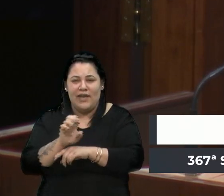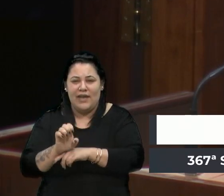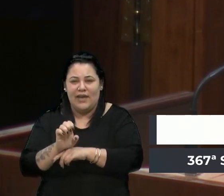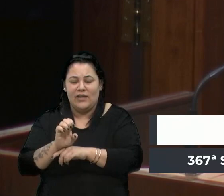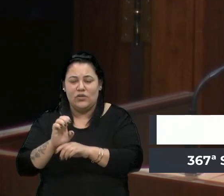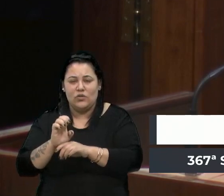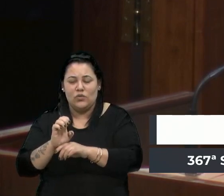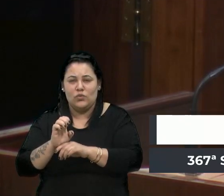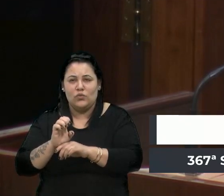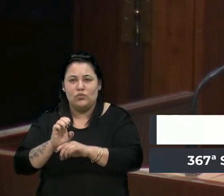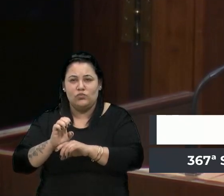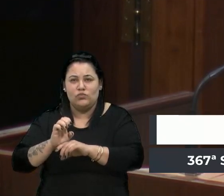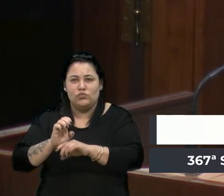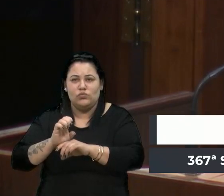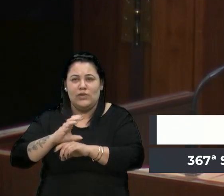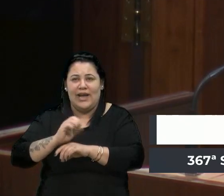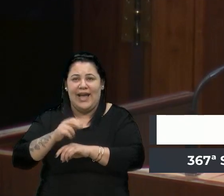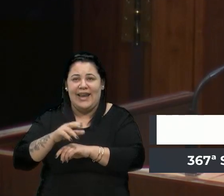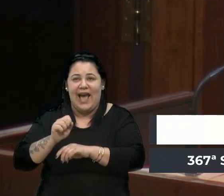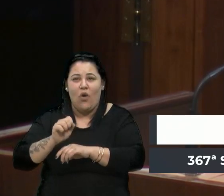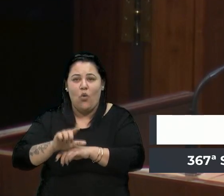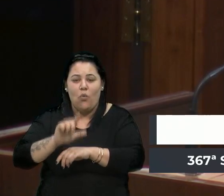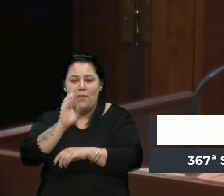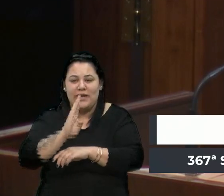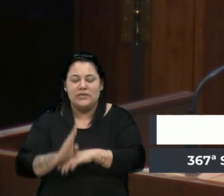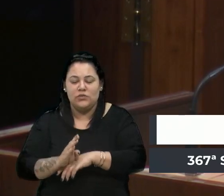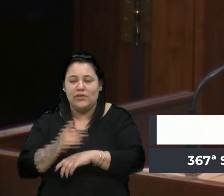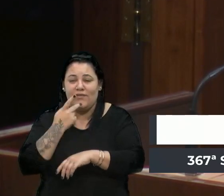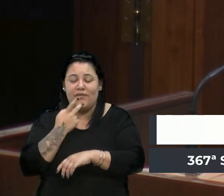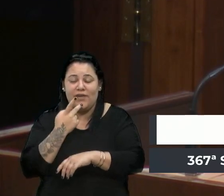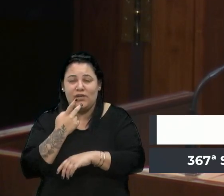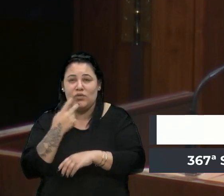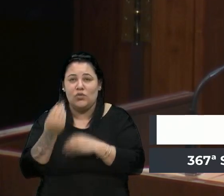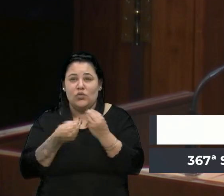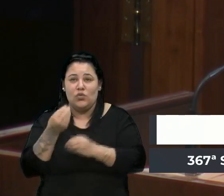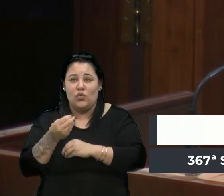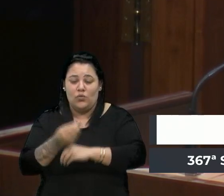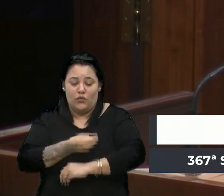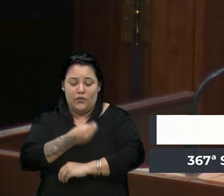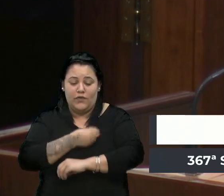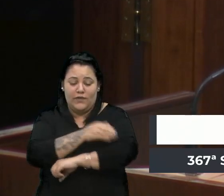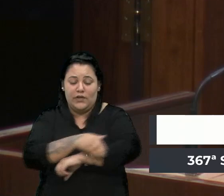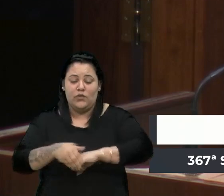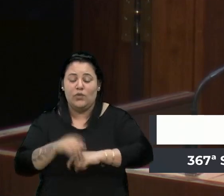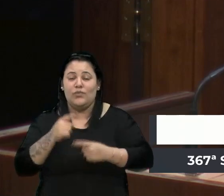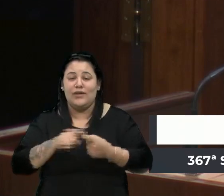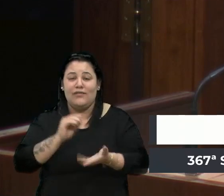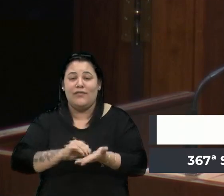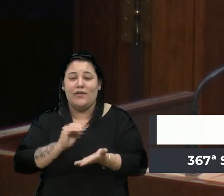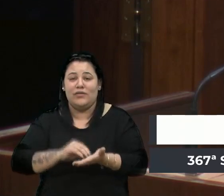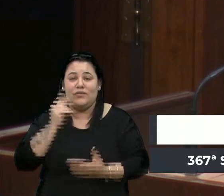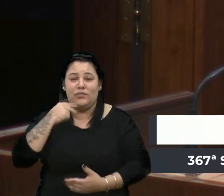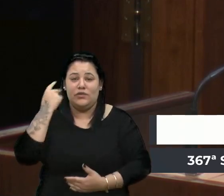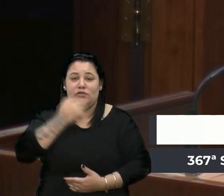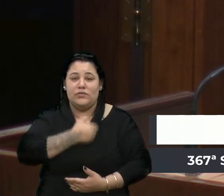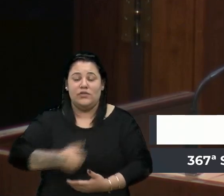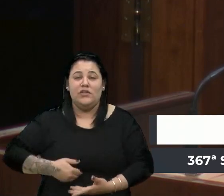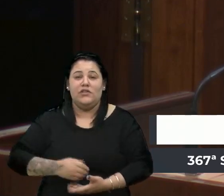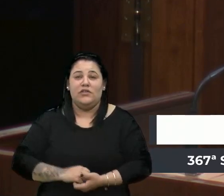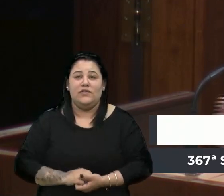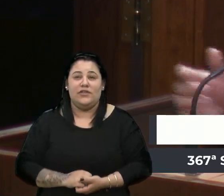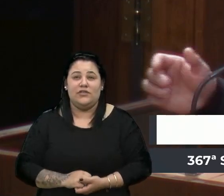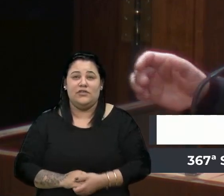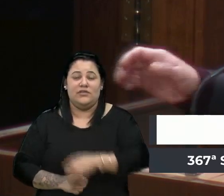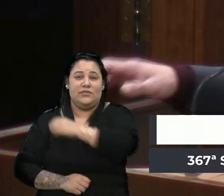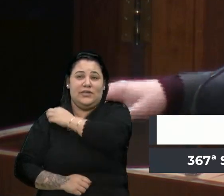documentários das pessoas em situação de rua. Porque falta políticas públicas. Hoje, não